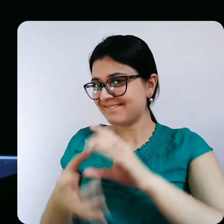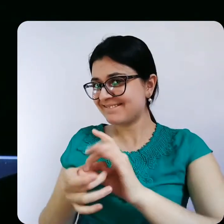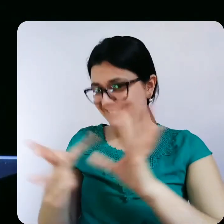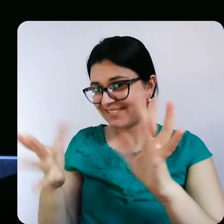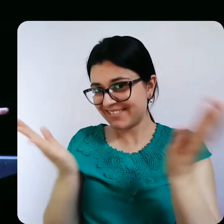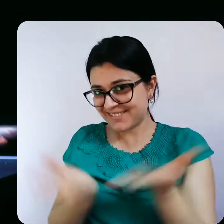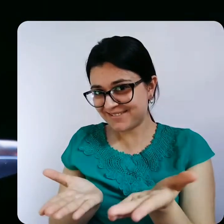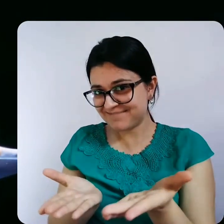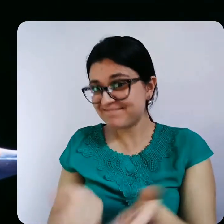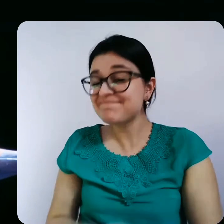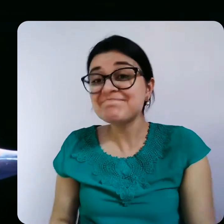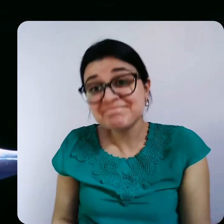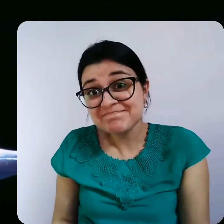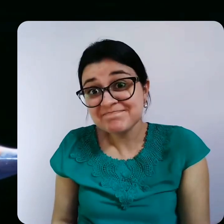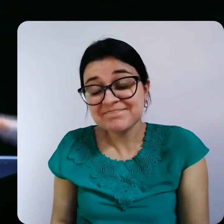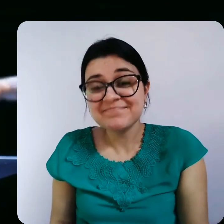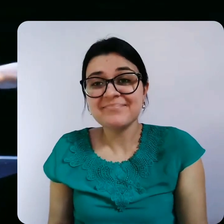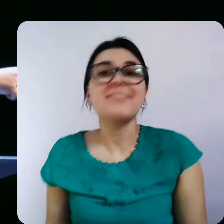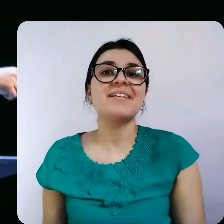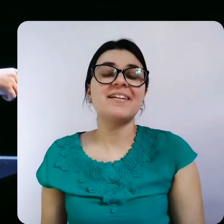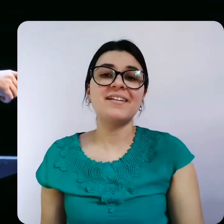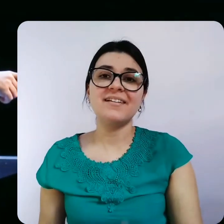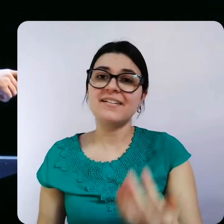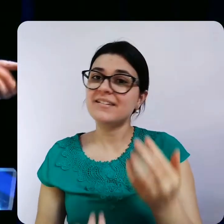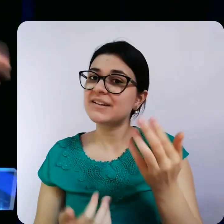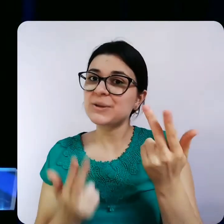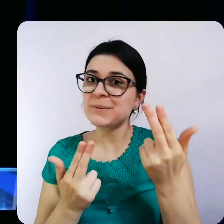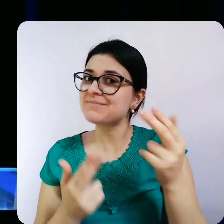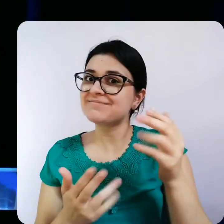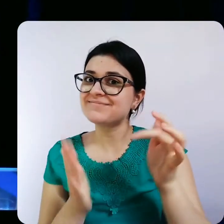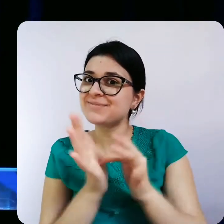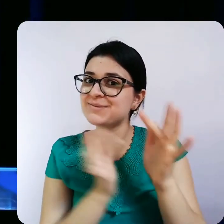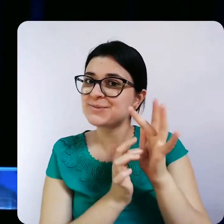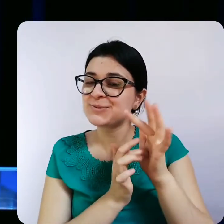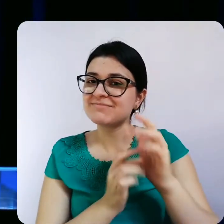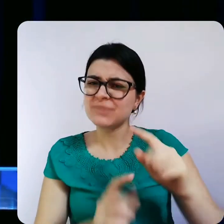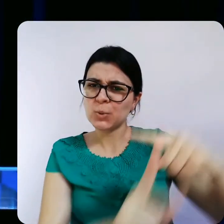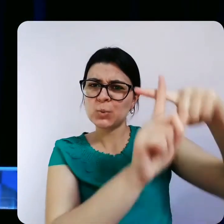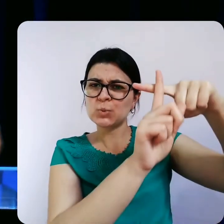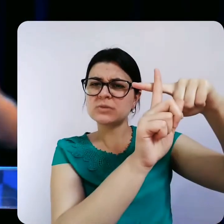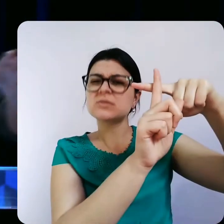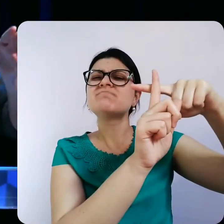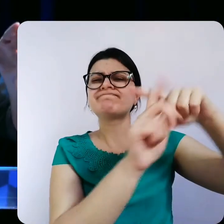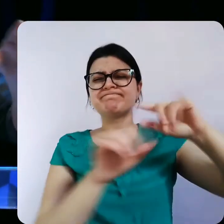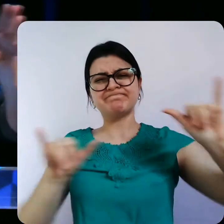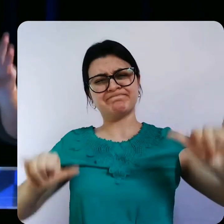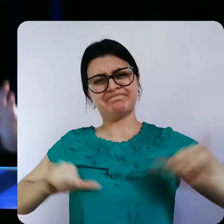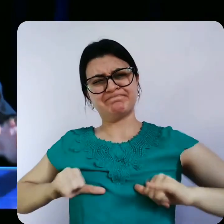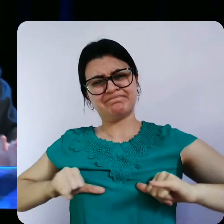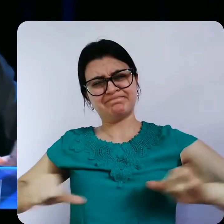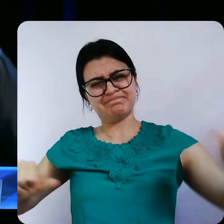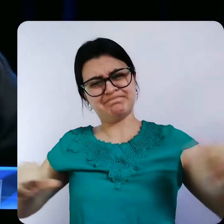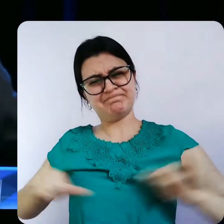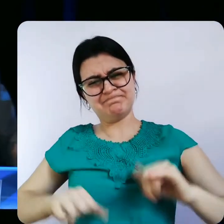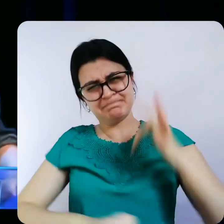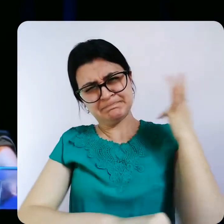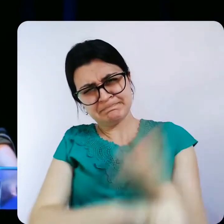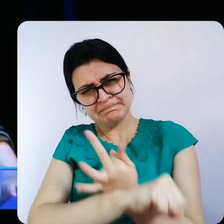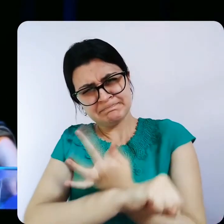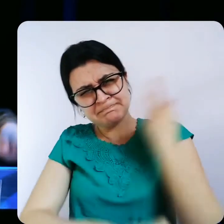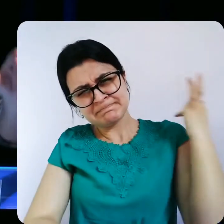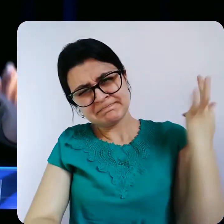Hein, Zé? Agora você está livre da sua escravidão. Eu paguei por você. Pode ir. Vive aí do jeito que você quiser, mas se esforça para não voltar para